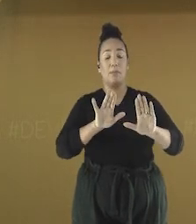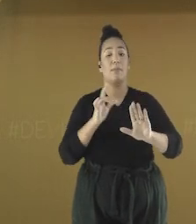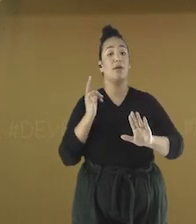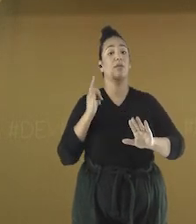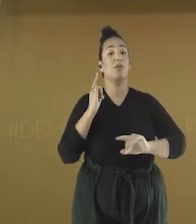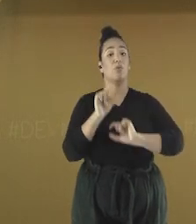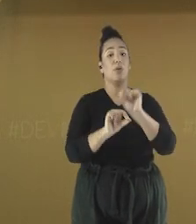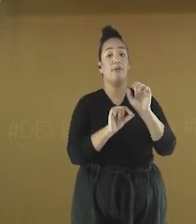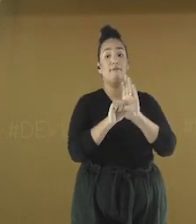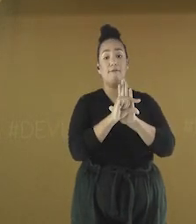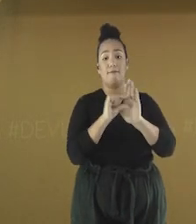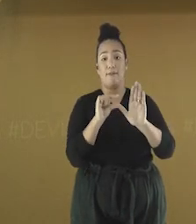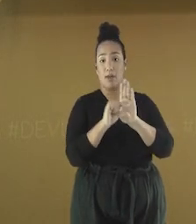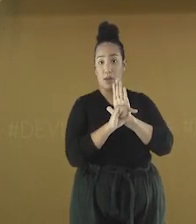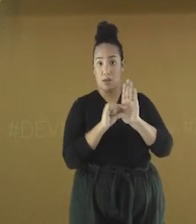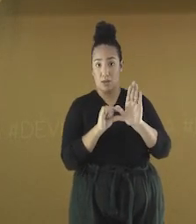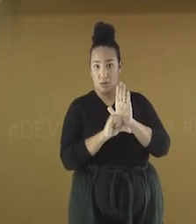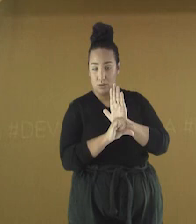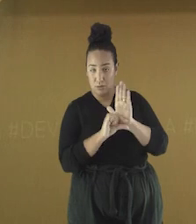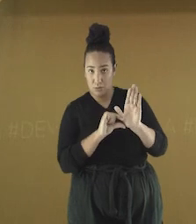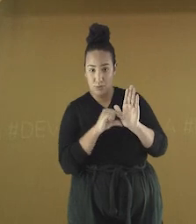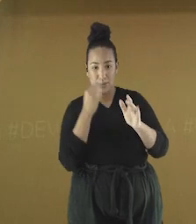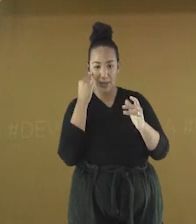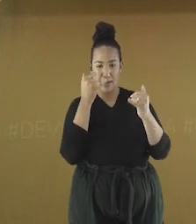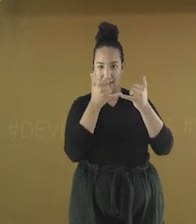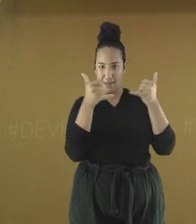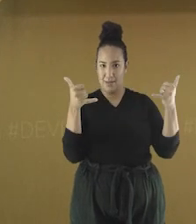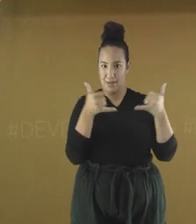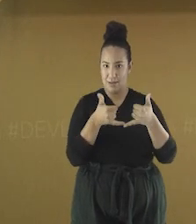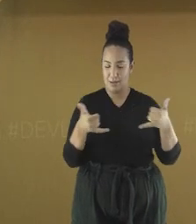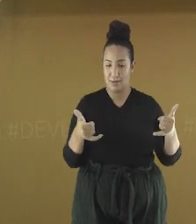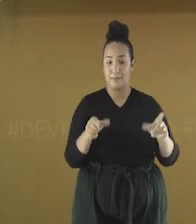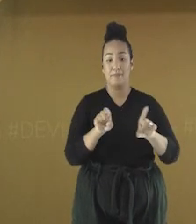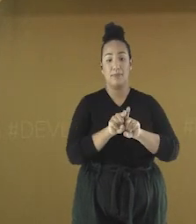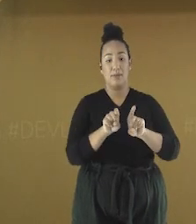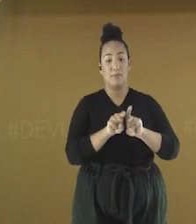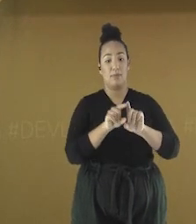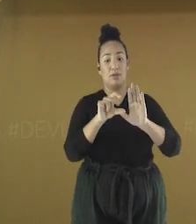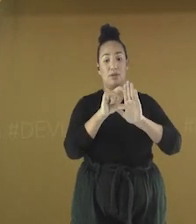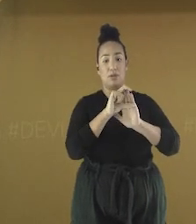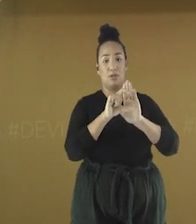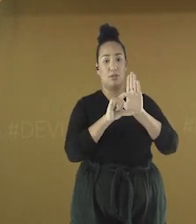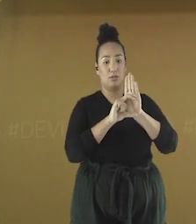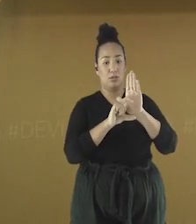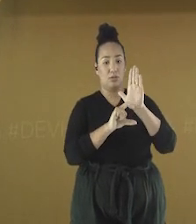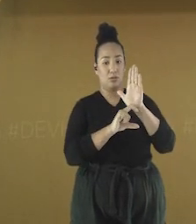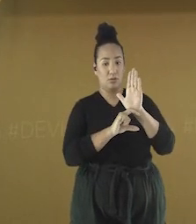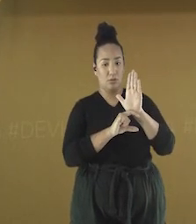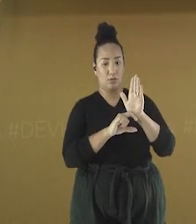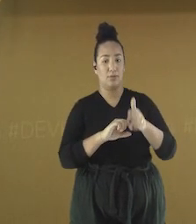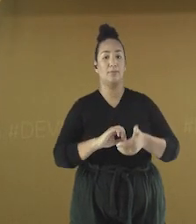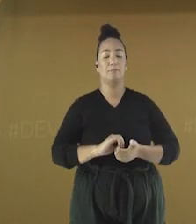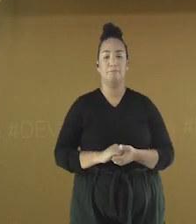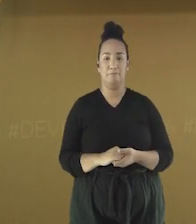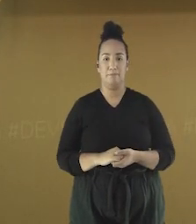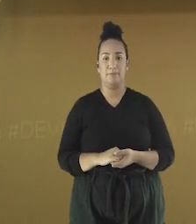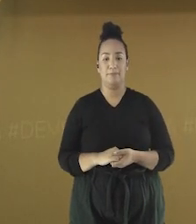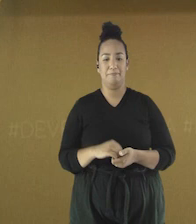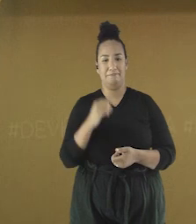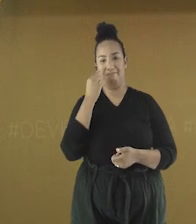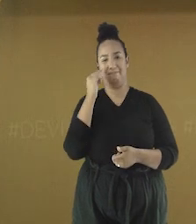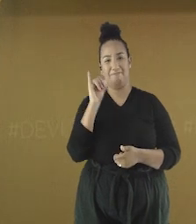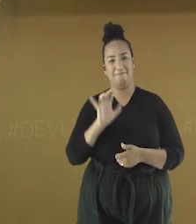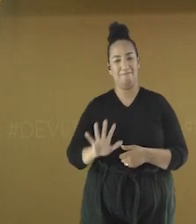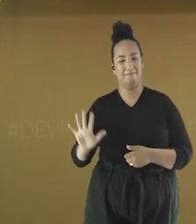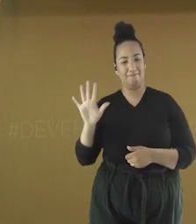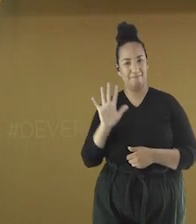mas o divide em versos, ok? Que são cada uma das linhas, e em parágrafos, que são esses bloquinhos aqui, os